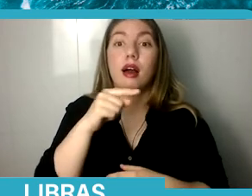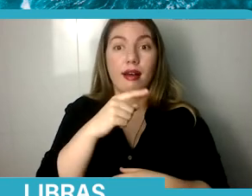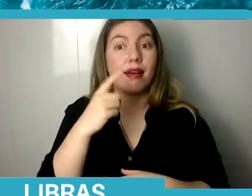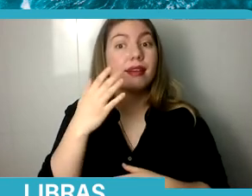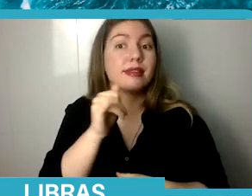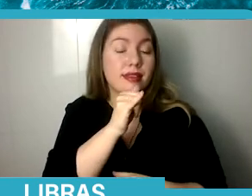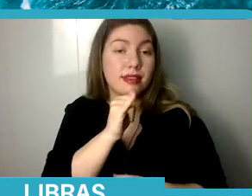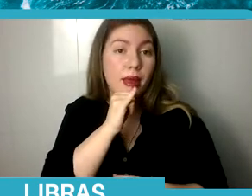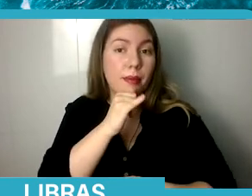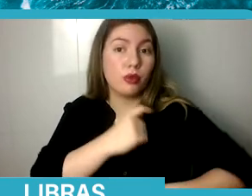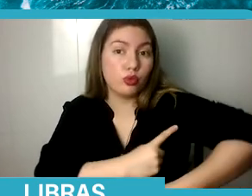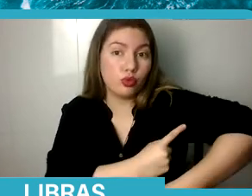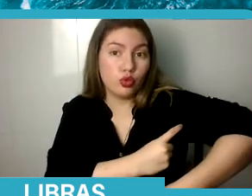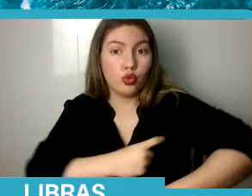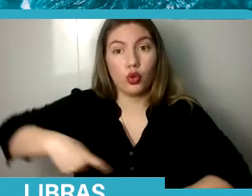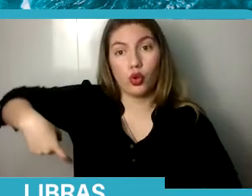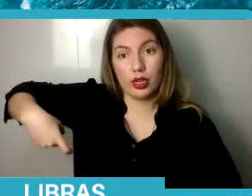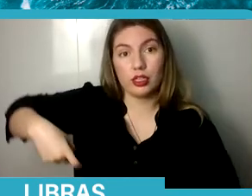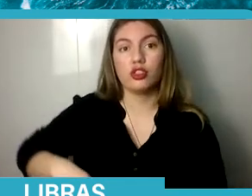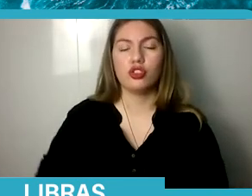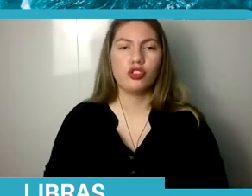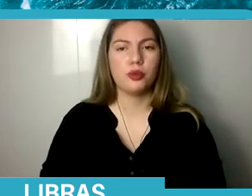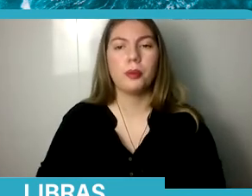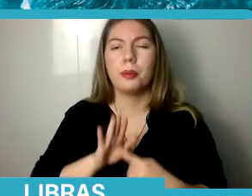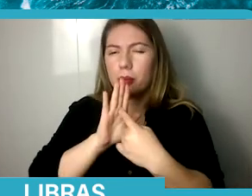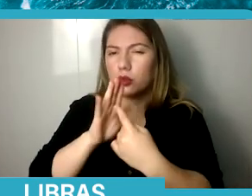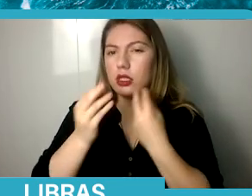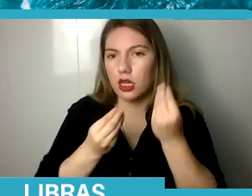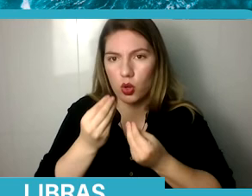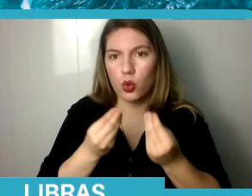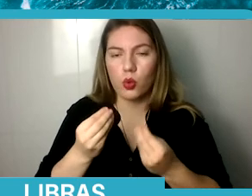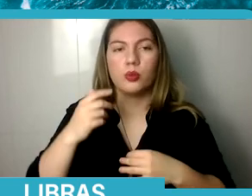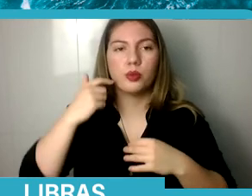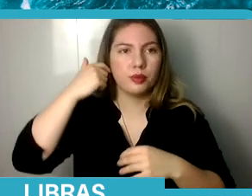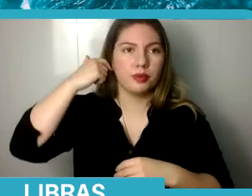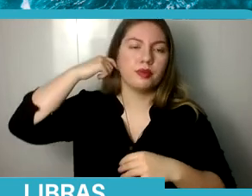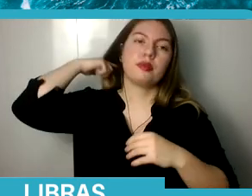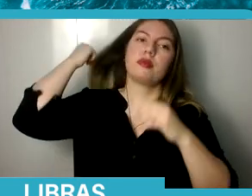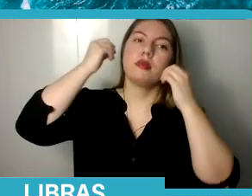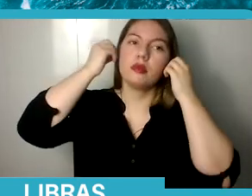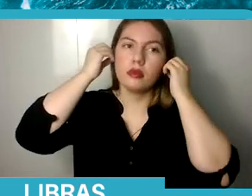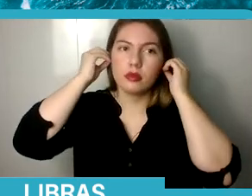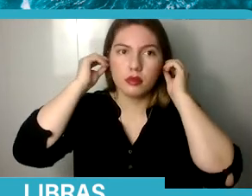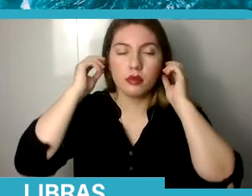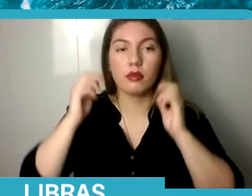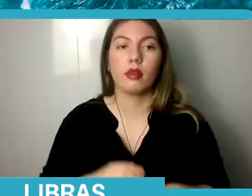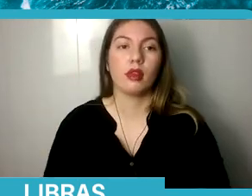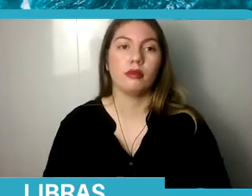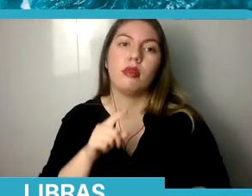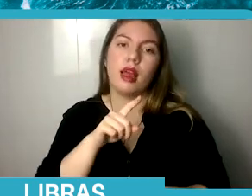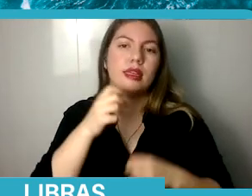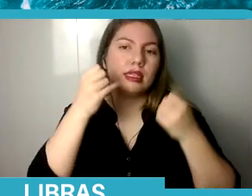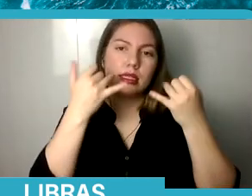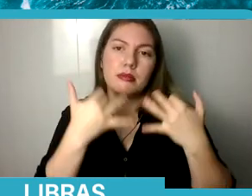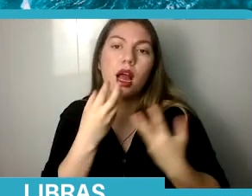nosso desodorante que é uma embalagem compostável pode passar que eu vou contar um pouquinho mais para frente aqui na como